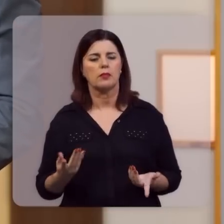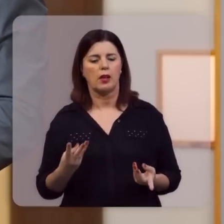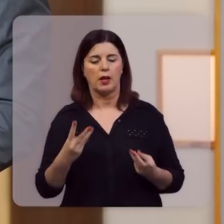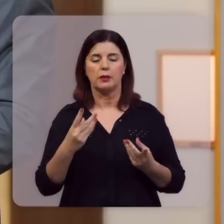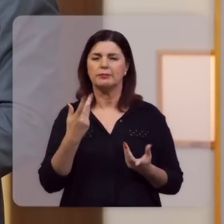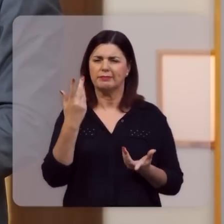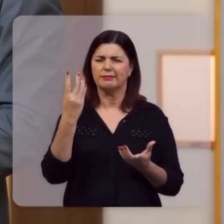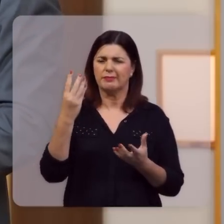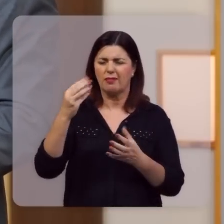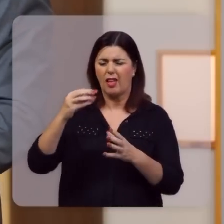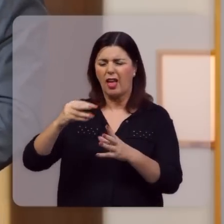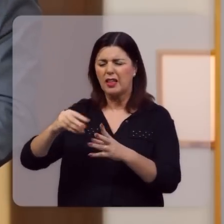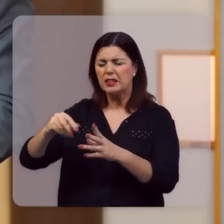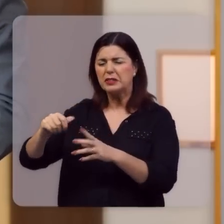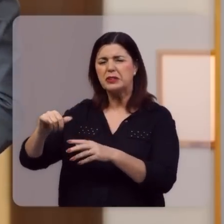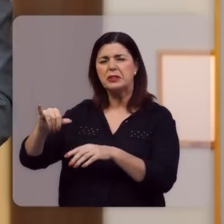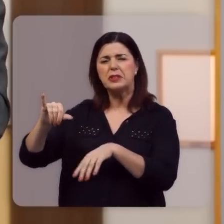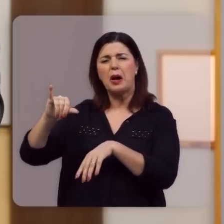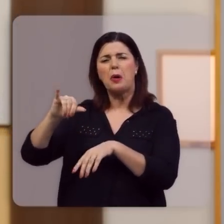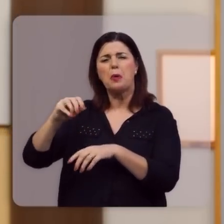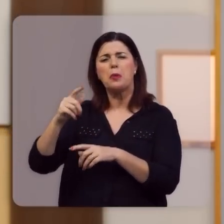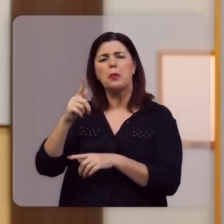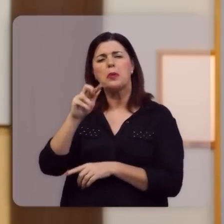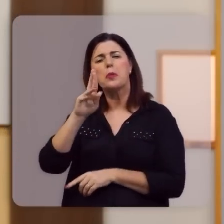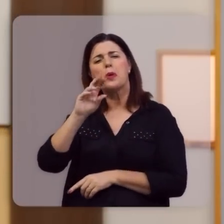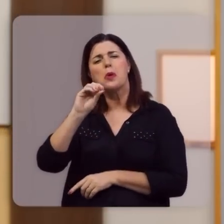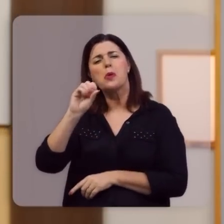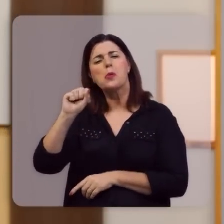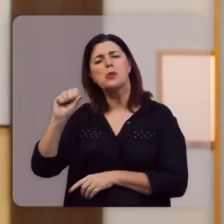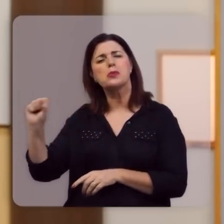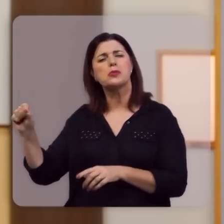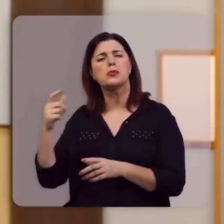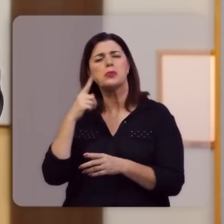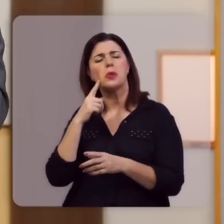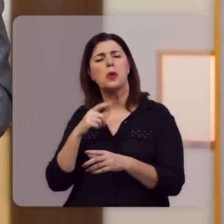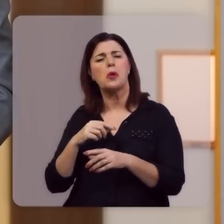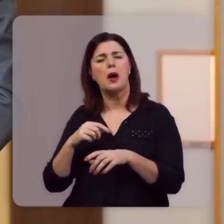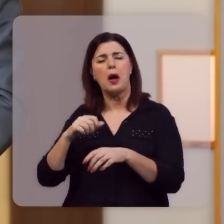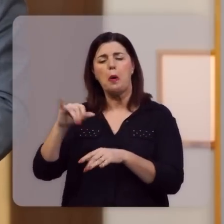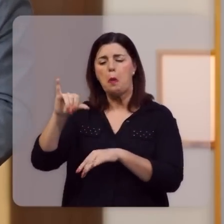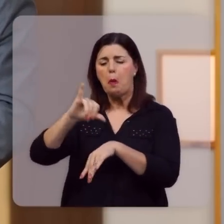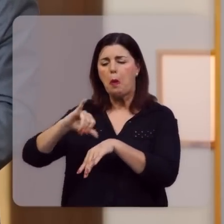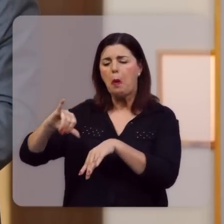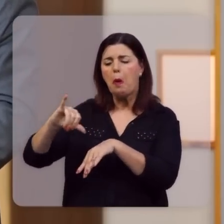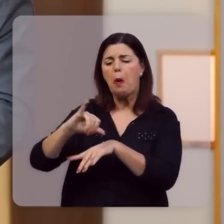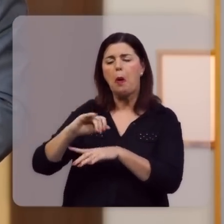sal grosso, é o óleo ungido, é a toalha suada.